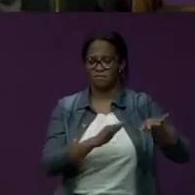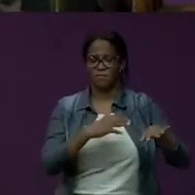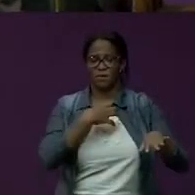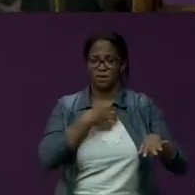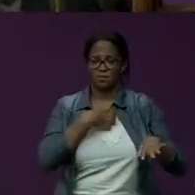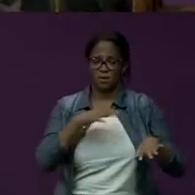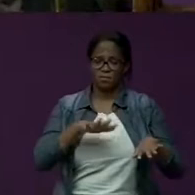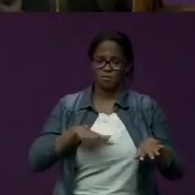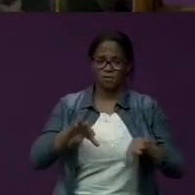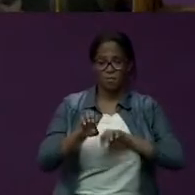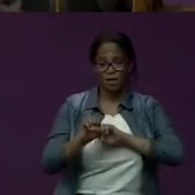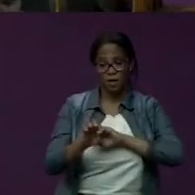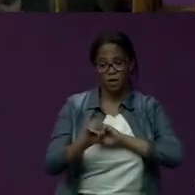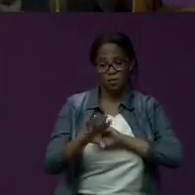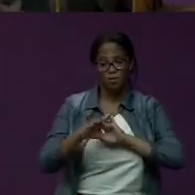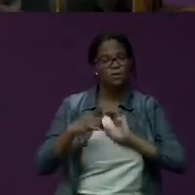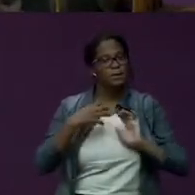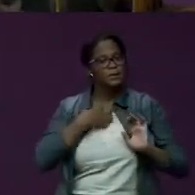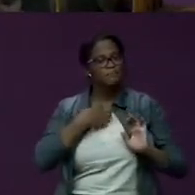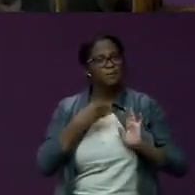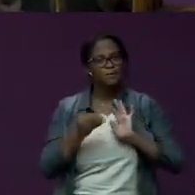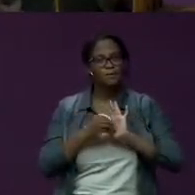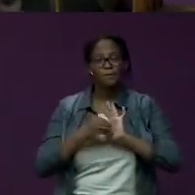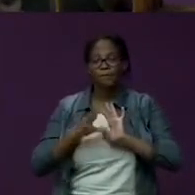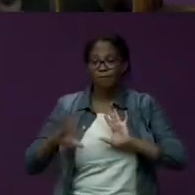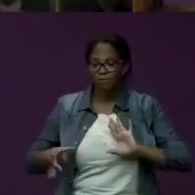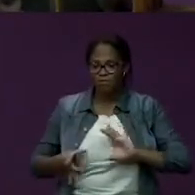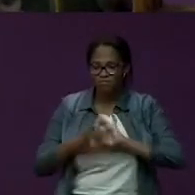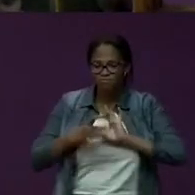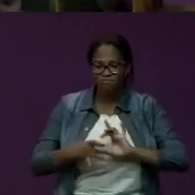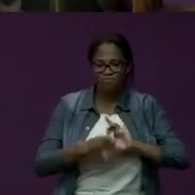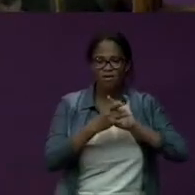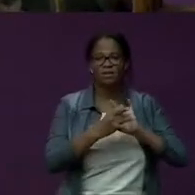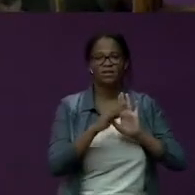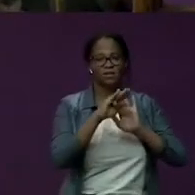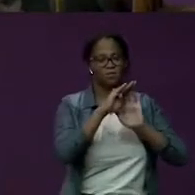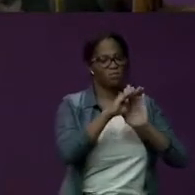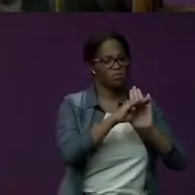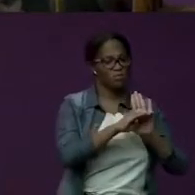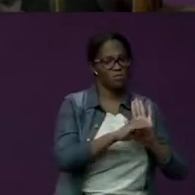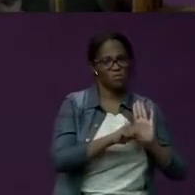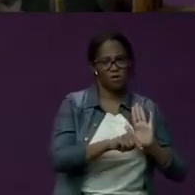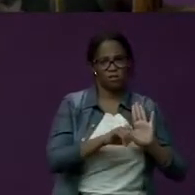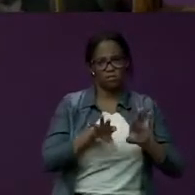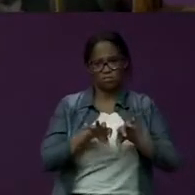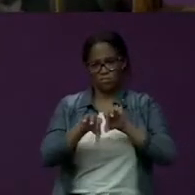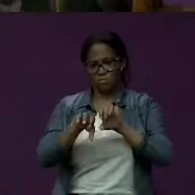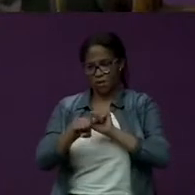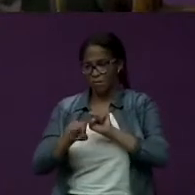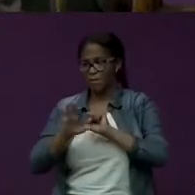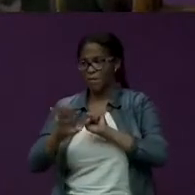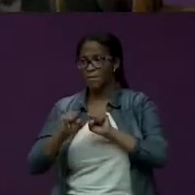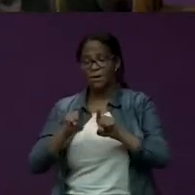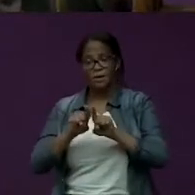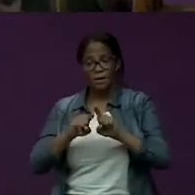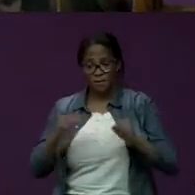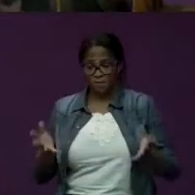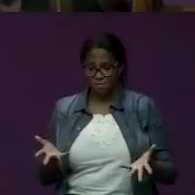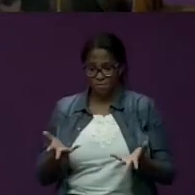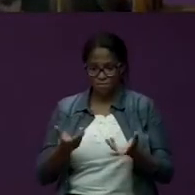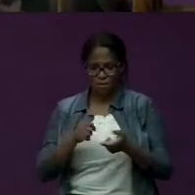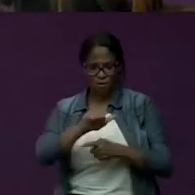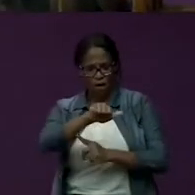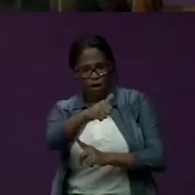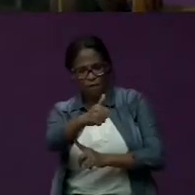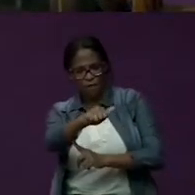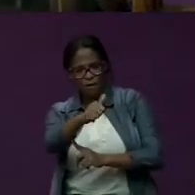educação, uma maior integração entre os nossos programas e uma melhor aferição, né,